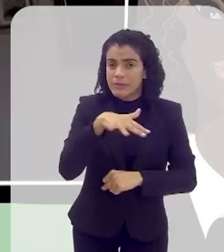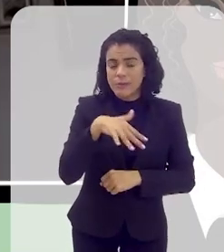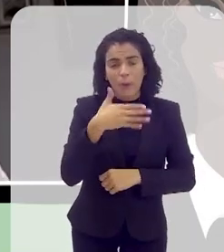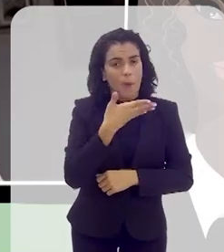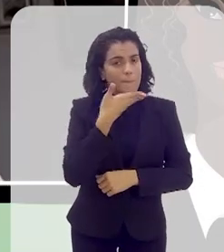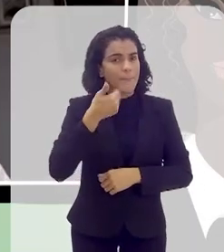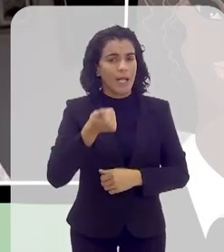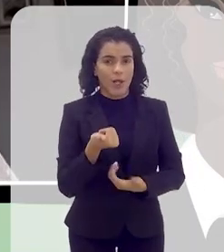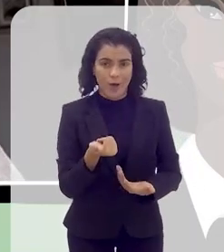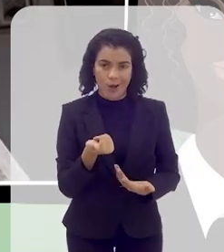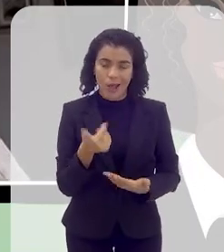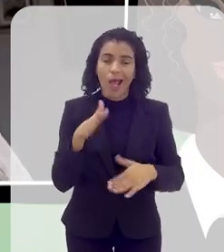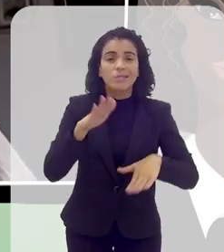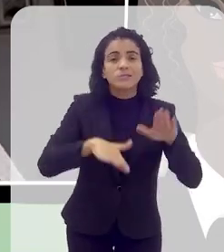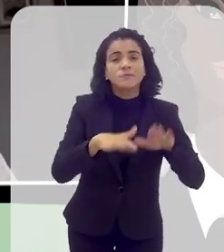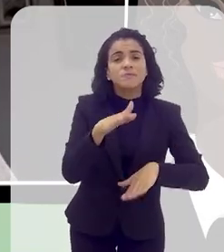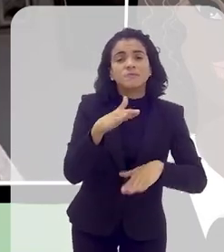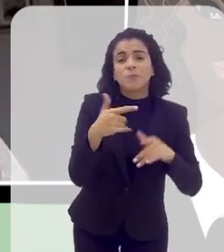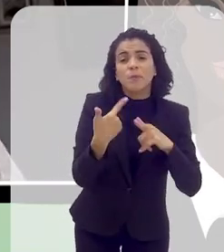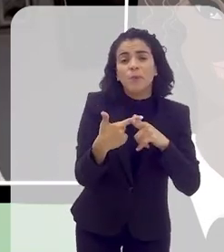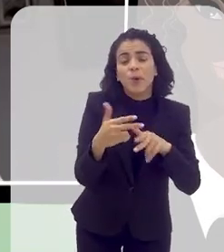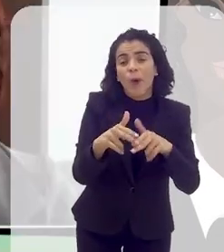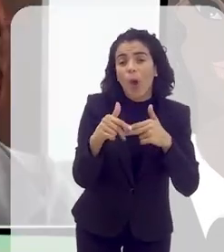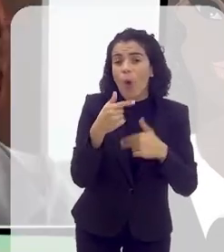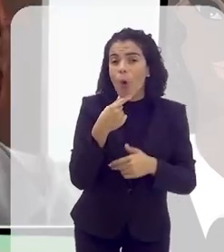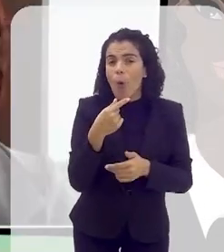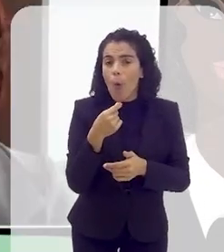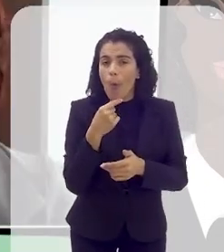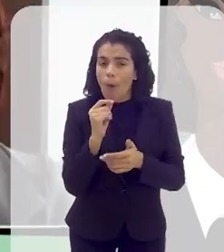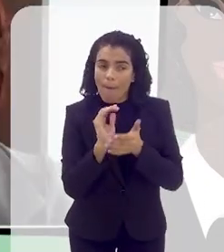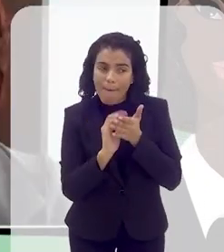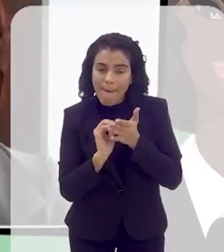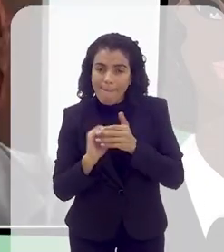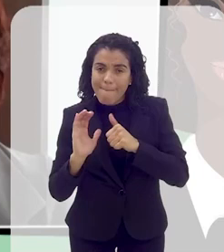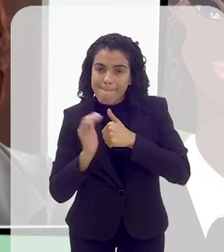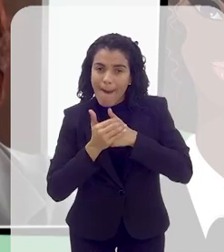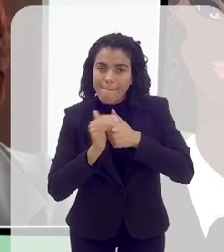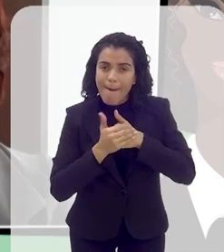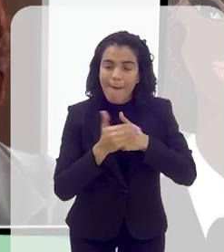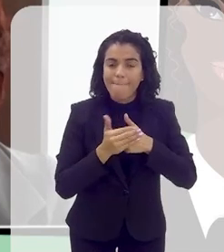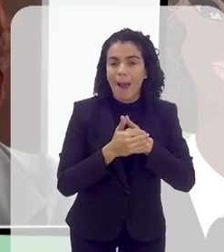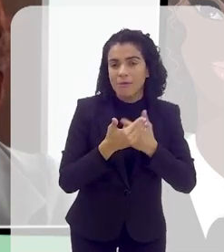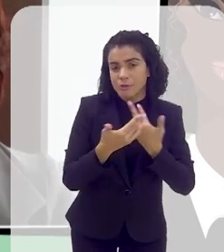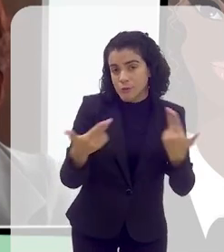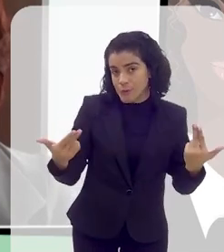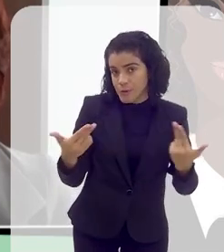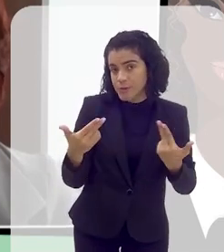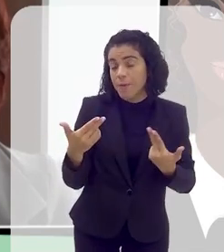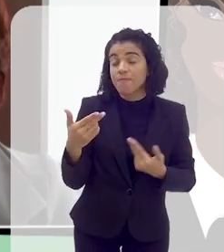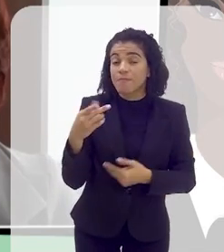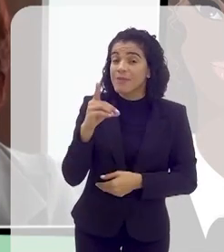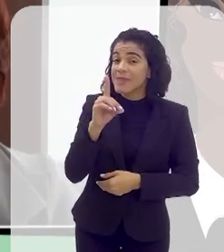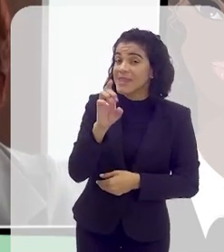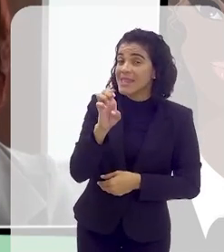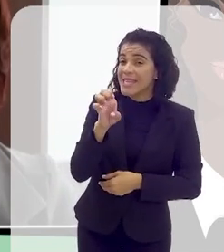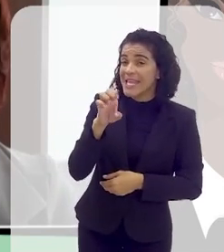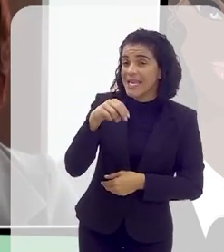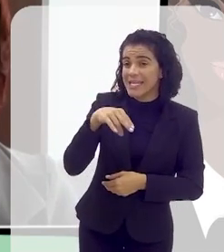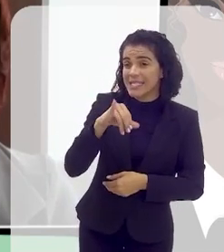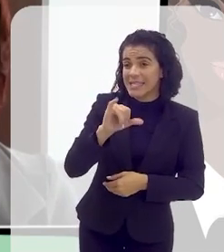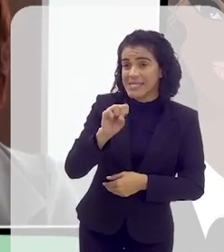não melhora, assim. Então é muito por uma omissão, né? É incrível, assim, Ana Paula, a Denise falou muito